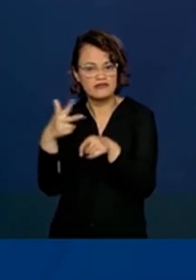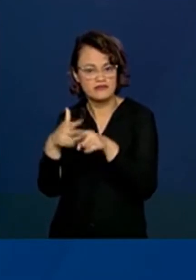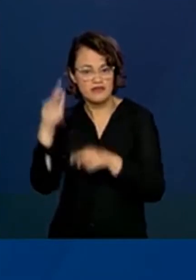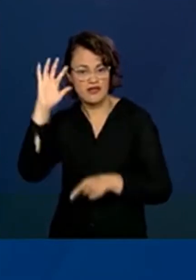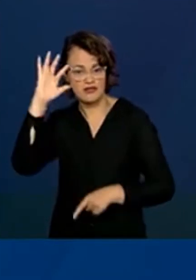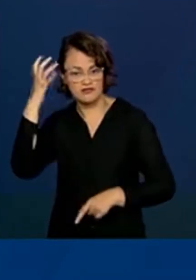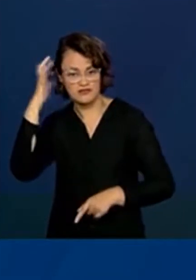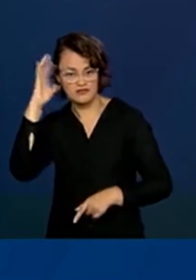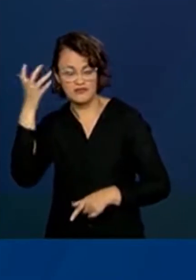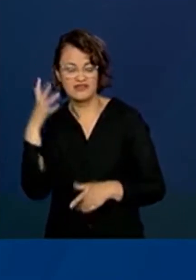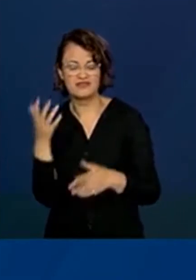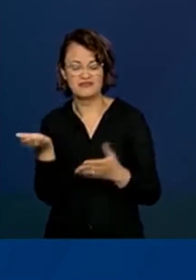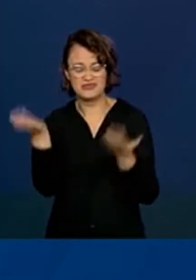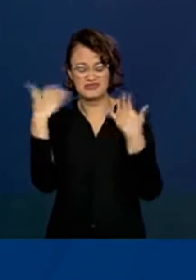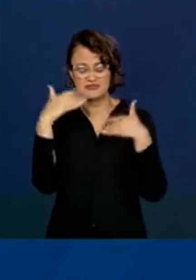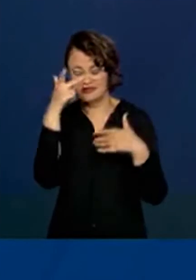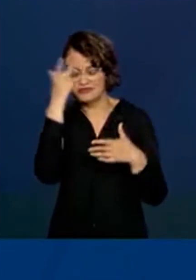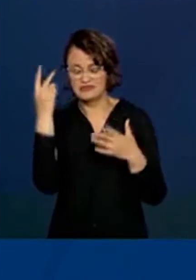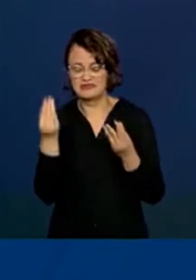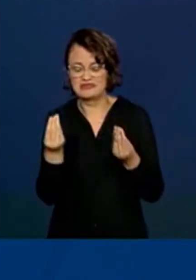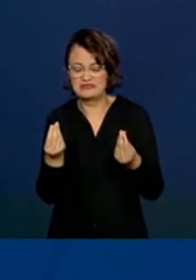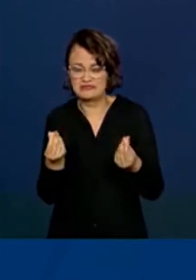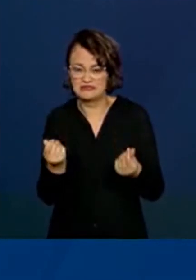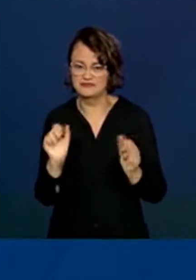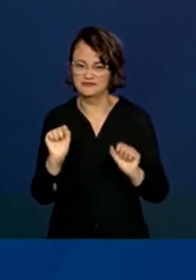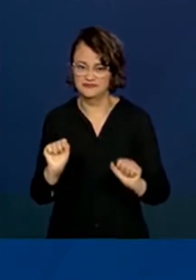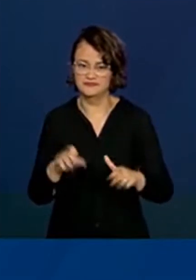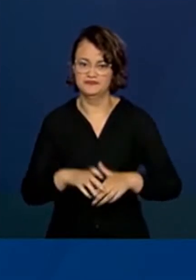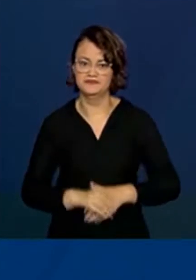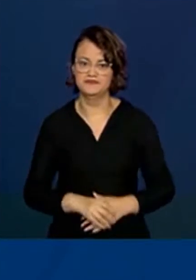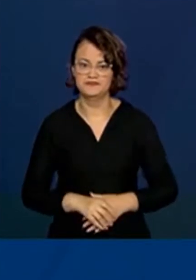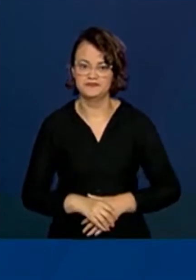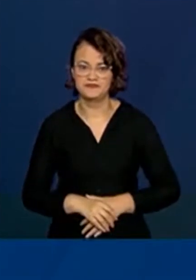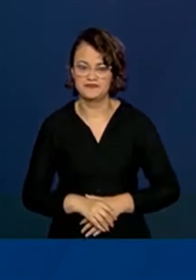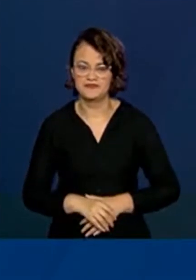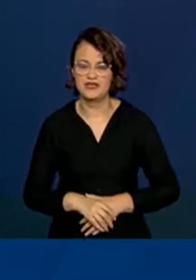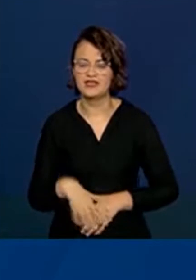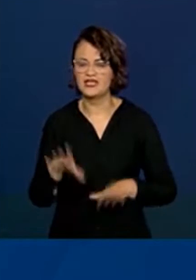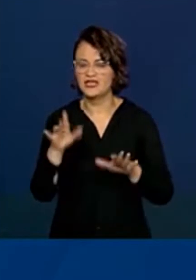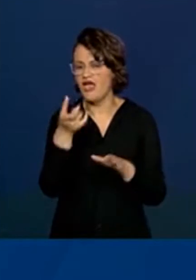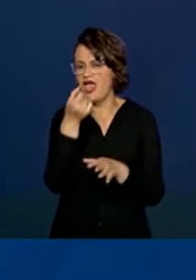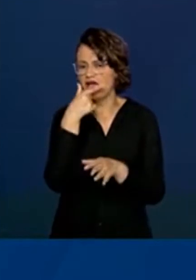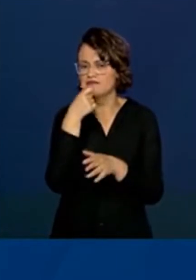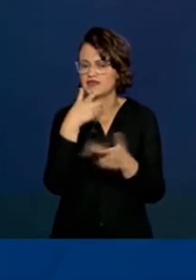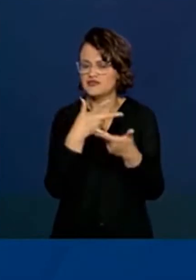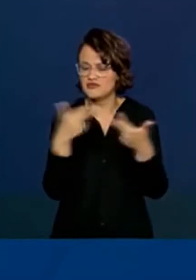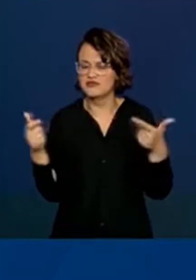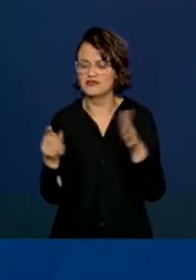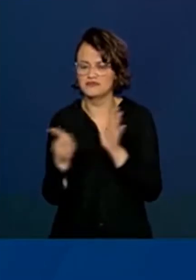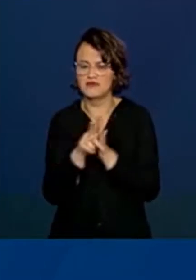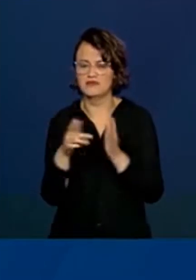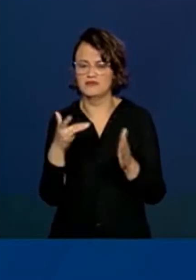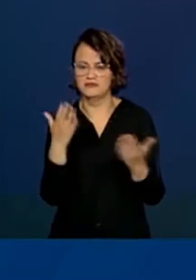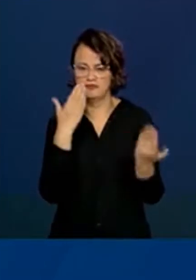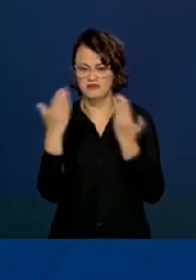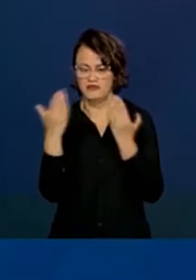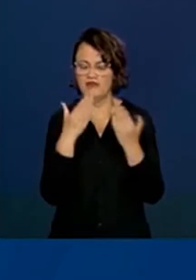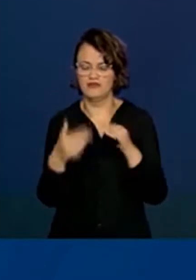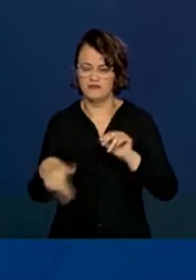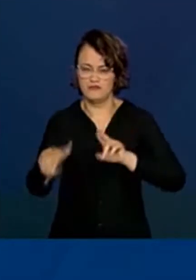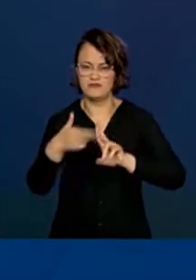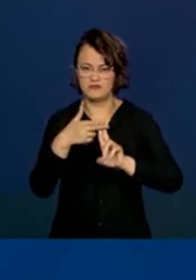que podem fragilizar o cidadão brasileiro. Temos vários medicamentos para a saúde mental disponíveis no